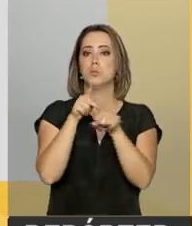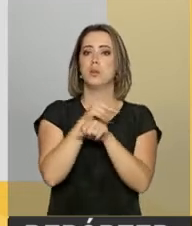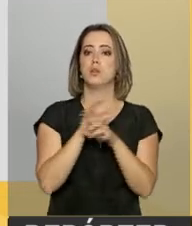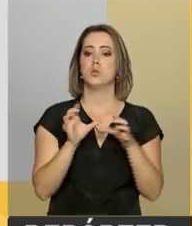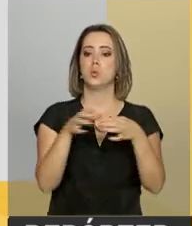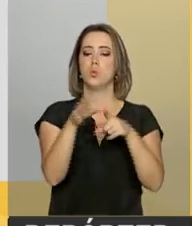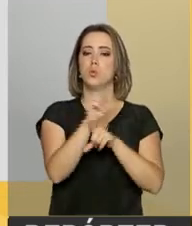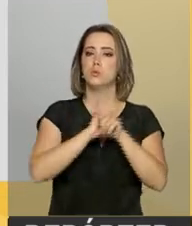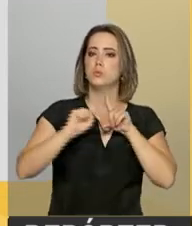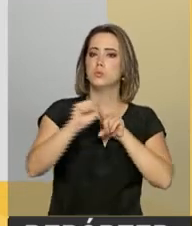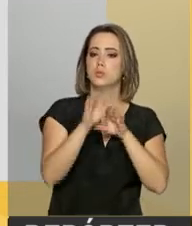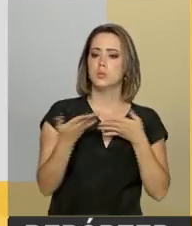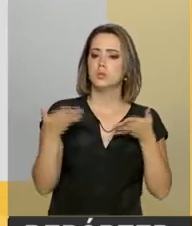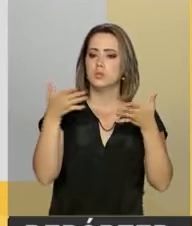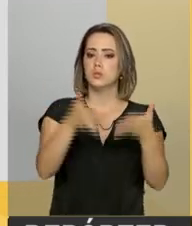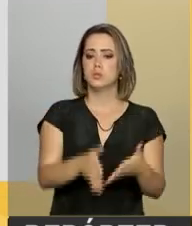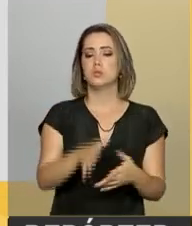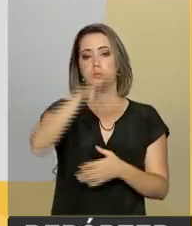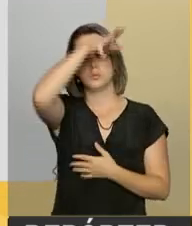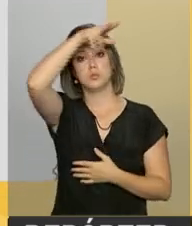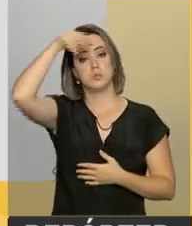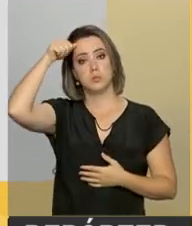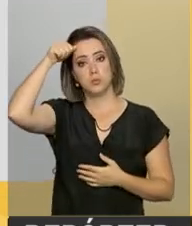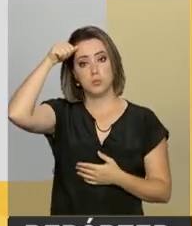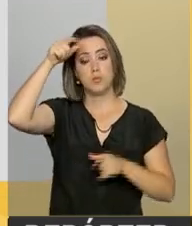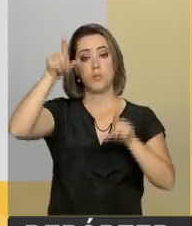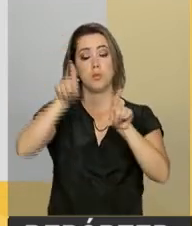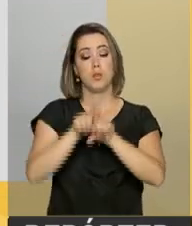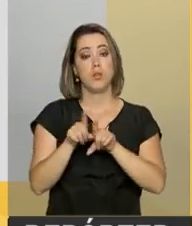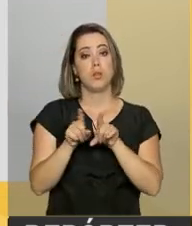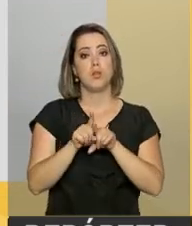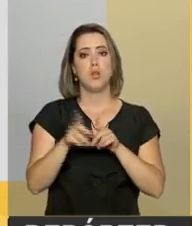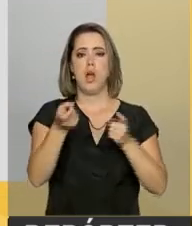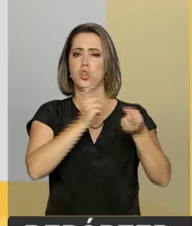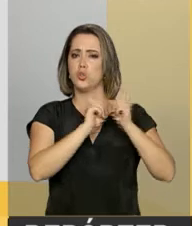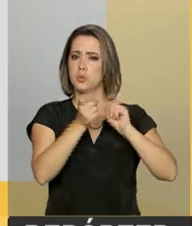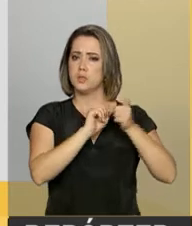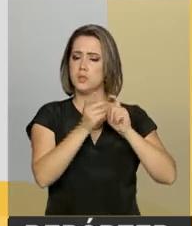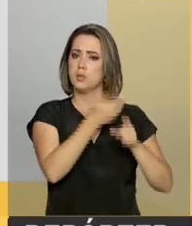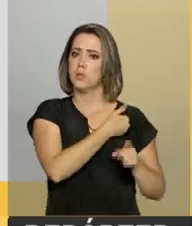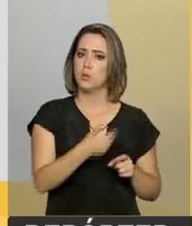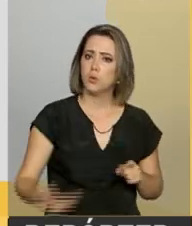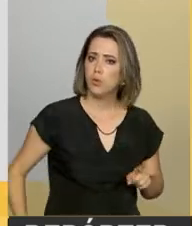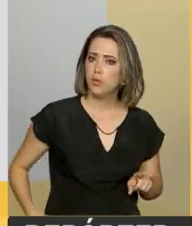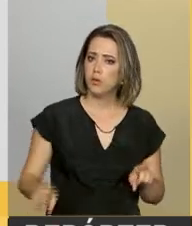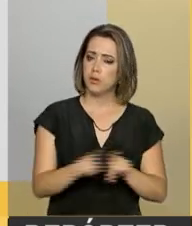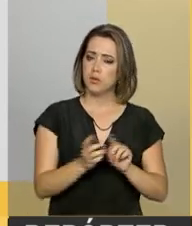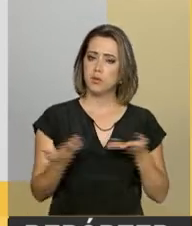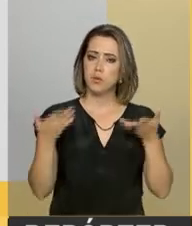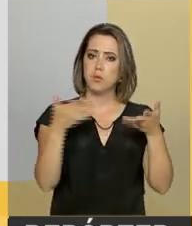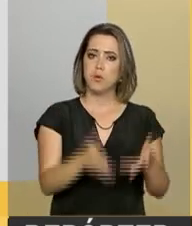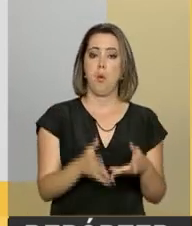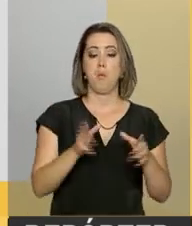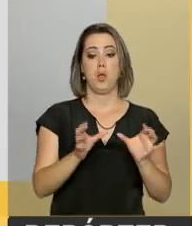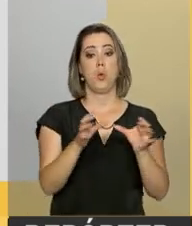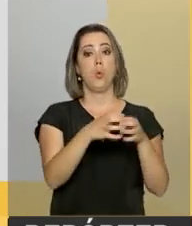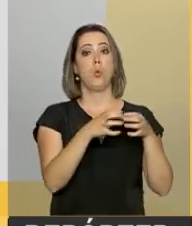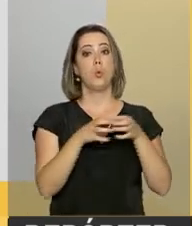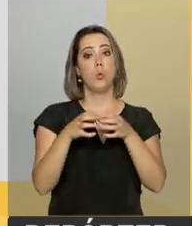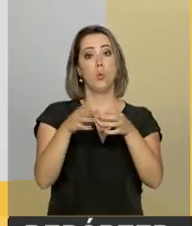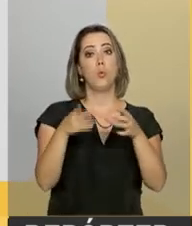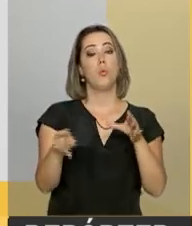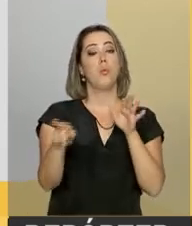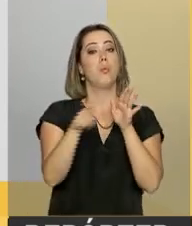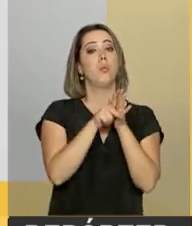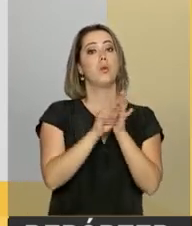que estão inseridos na região amazônica. Além de gestores públicos, participam integrantes de povos e comunidades